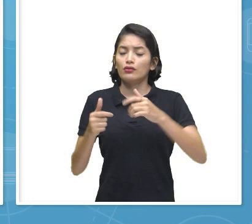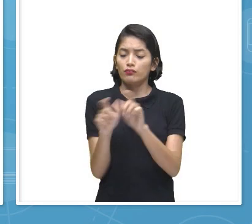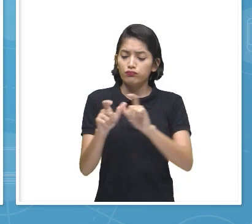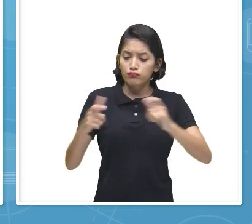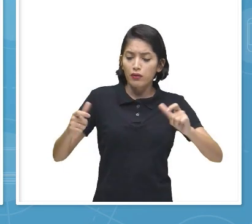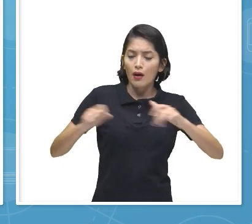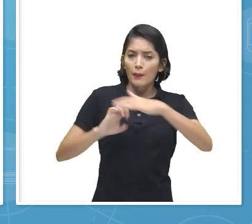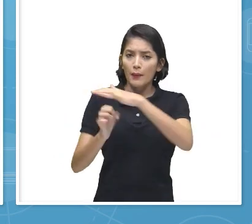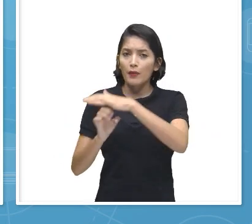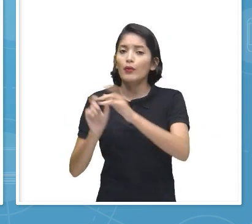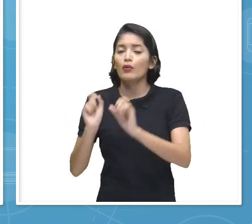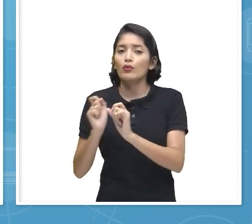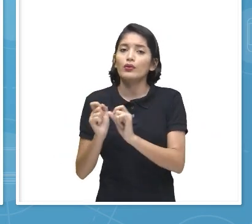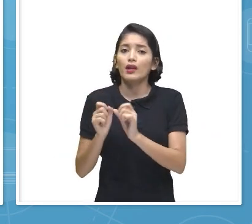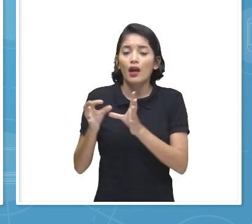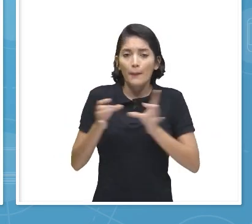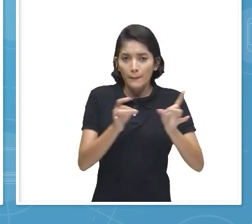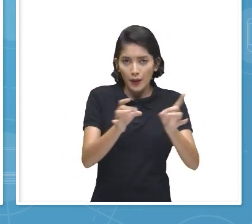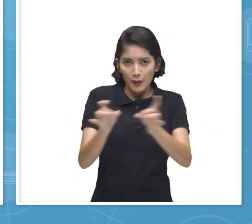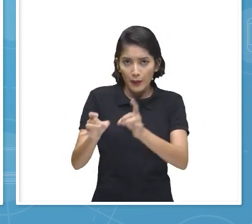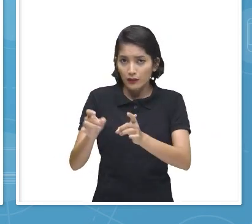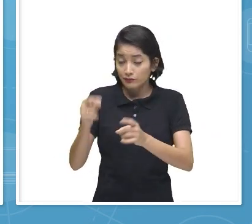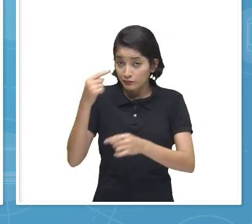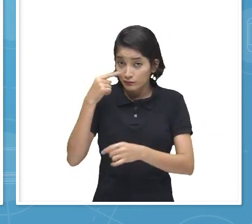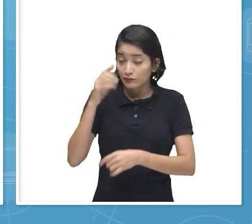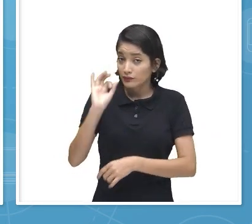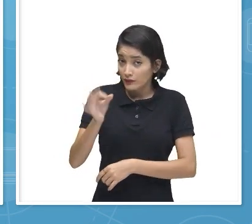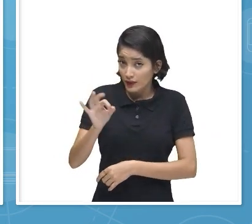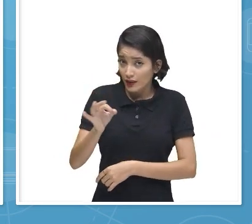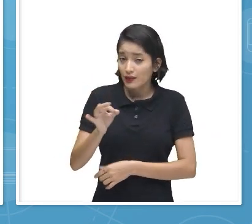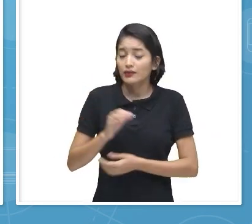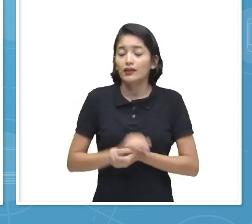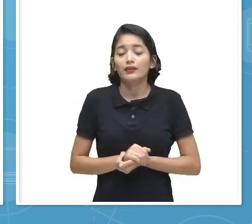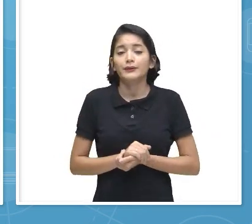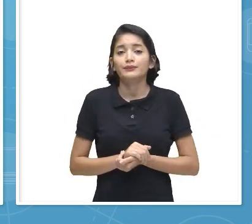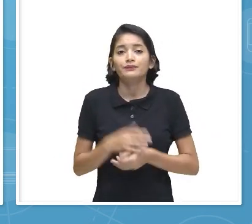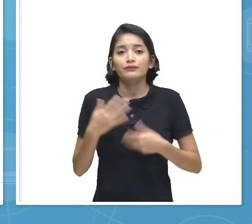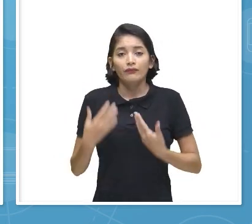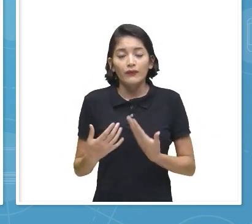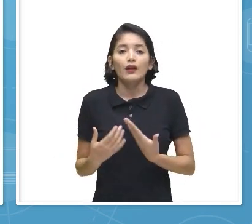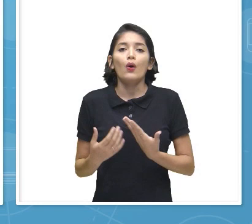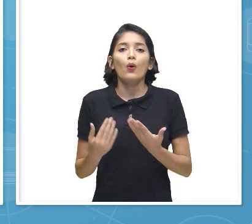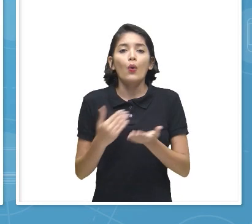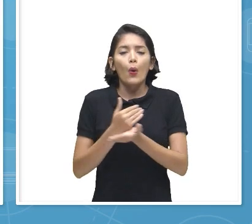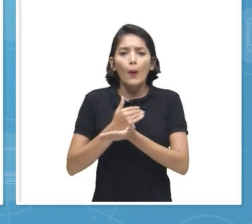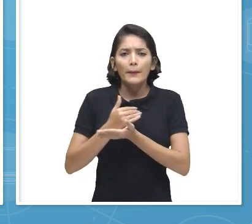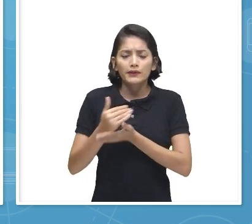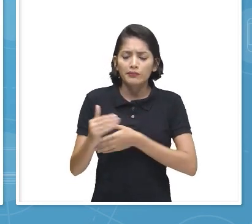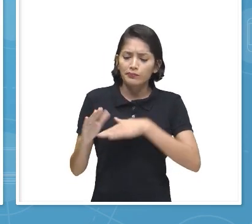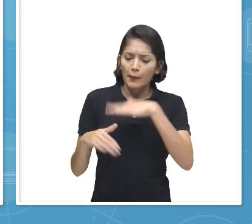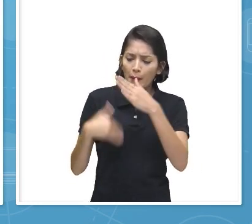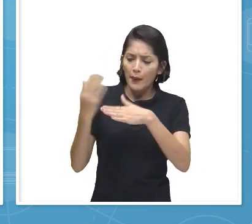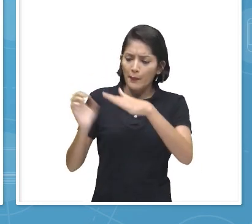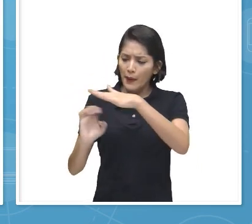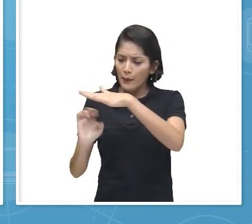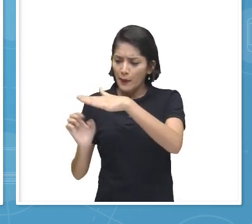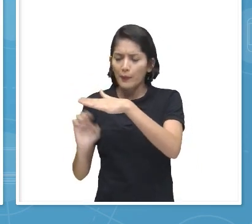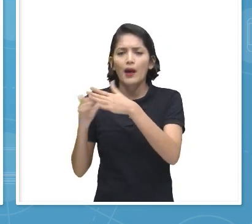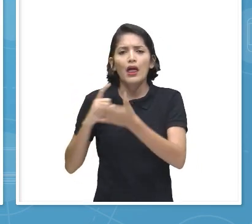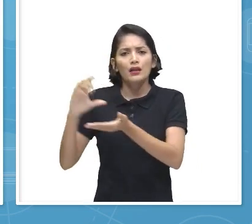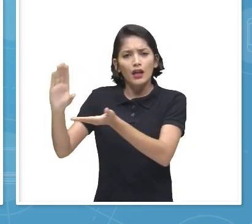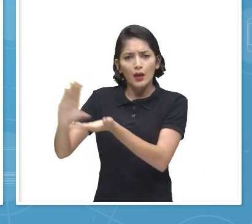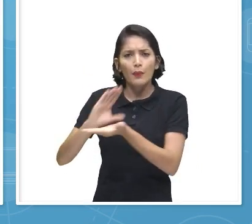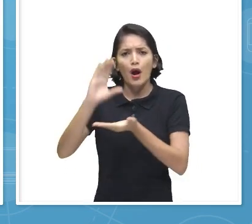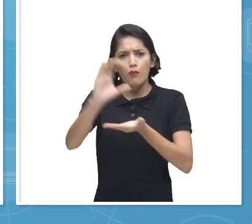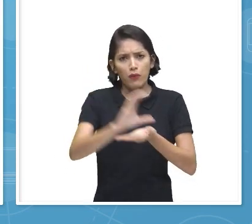tornaram-se mercadoria. Correto. Lembra que a empresa, as indústrias vão começar a crescer, a acumular cada vez mais